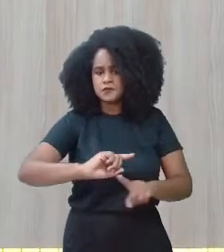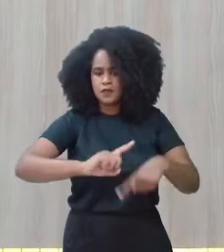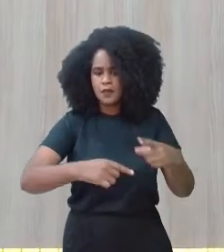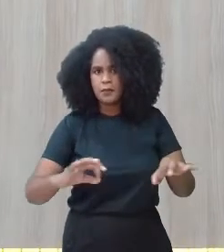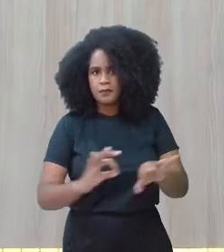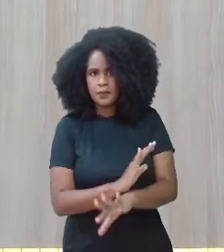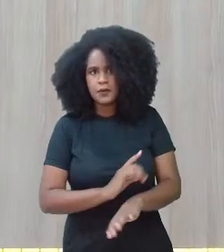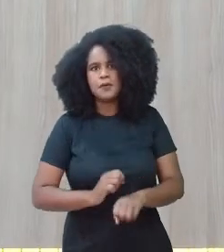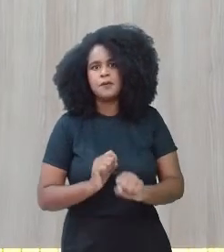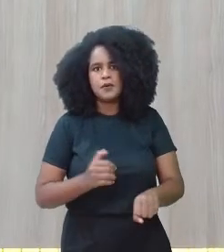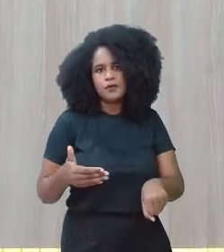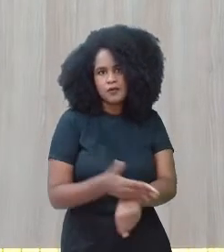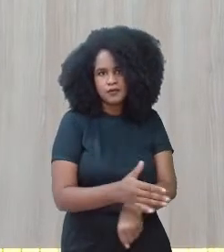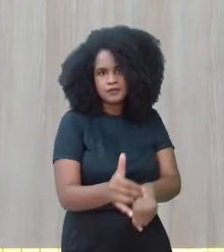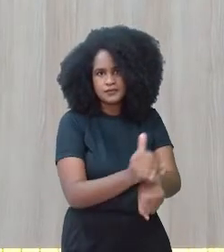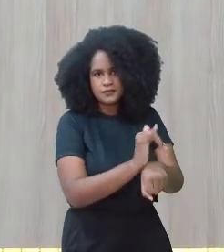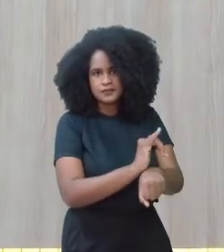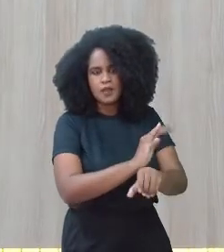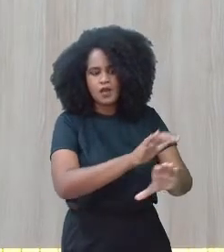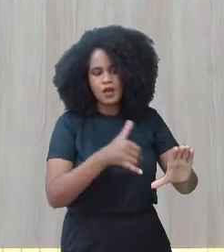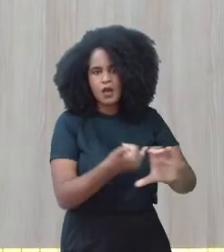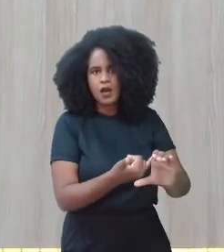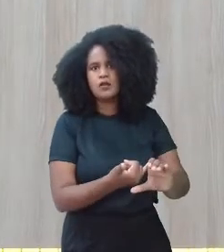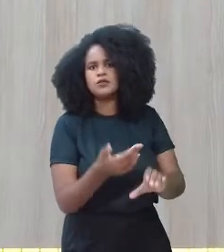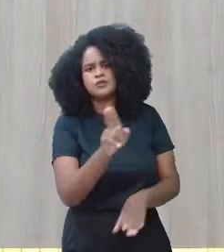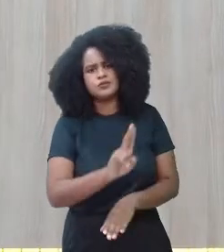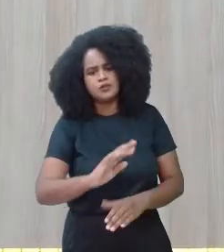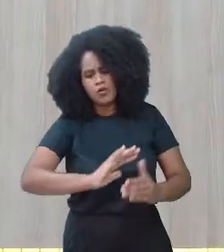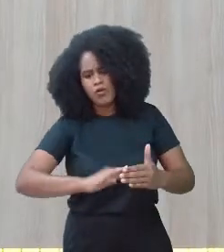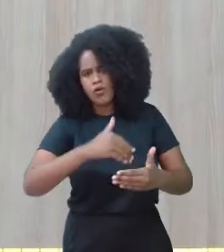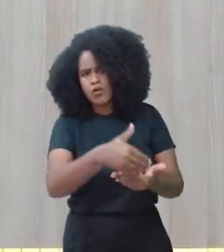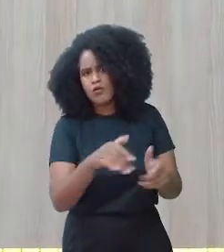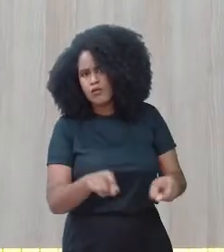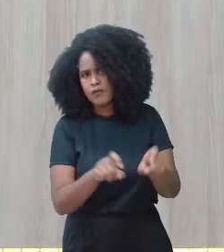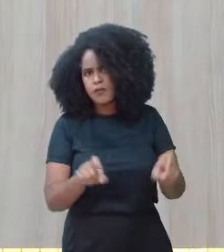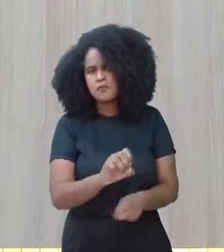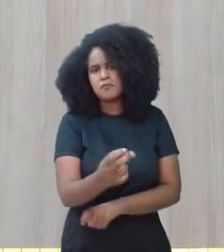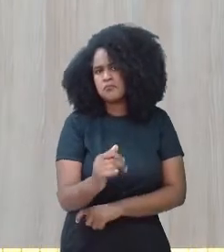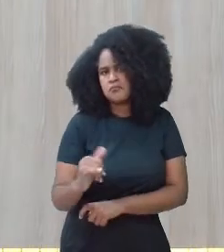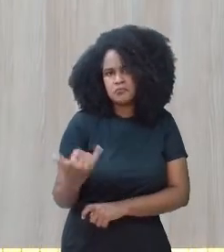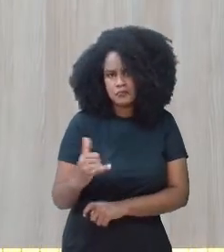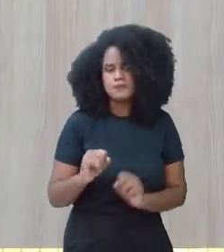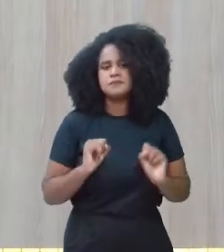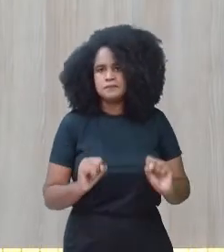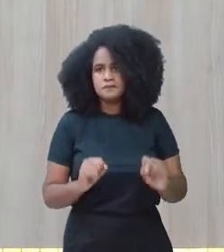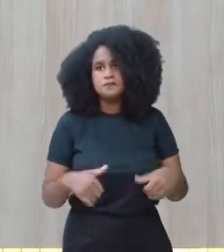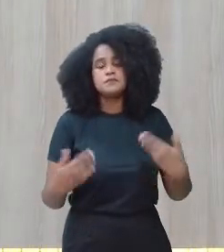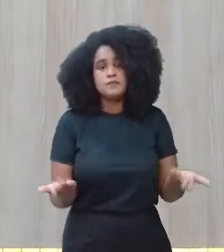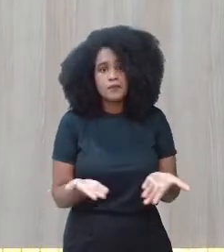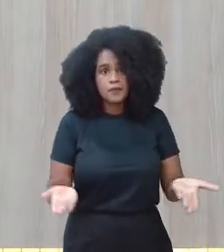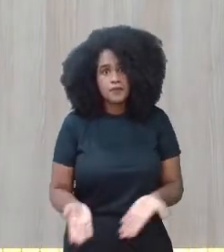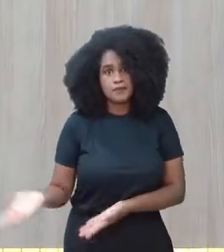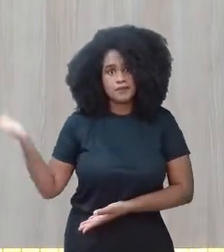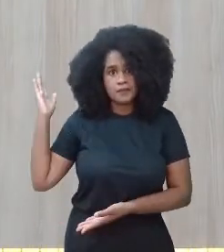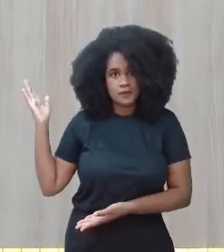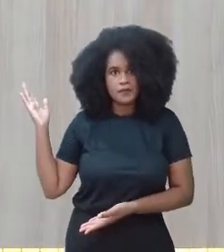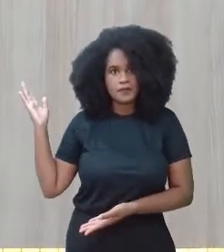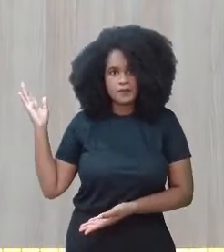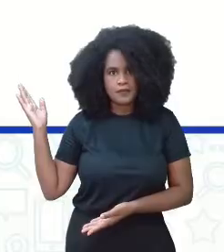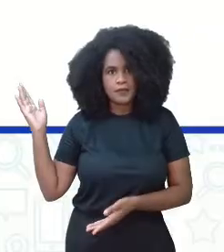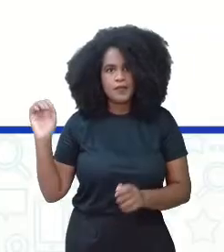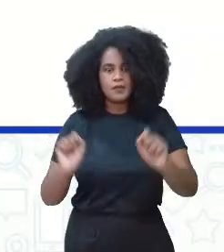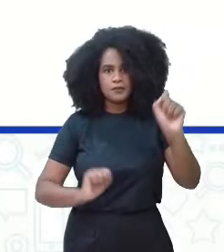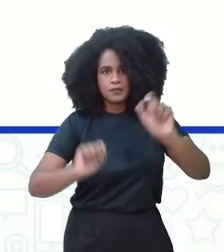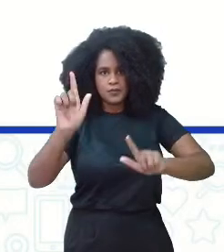depois pelo nosso canal no YouTube, né? Através do celular e do computador. E aí, eu trouxe aqui a telinha do YouTube, está com essa